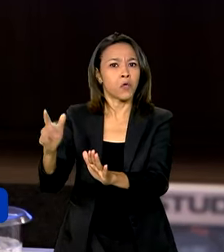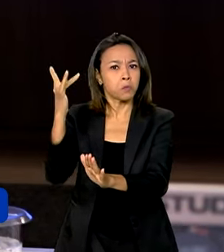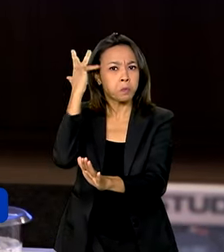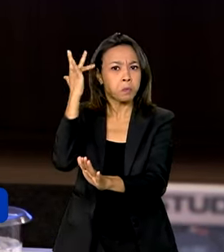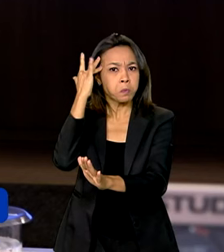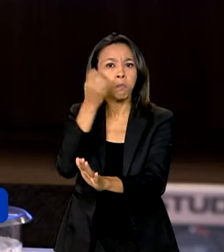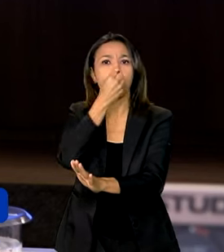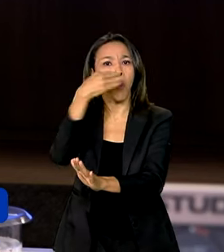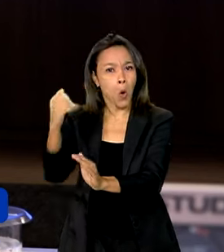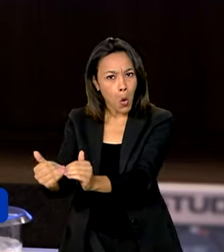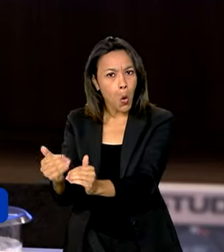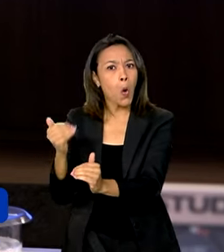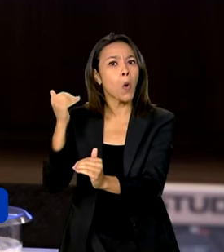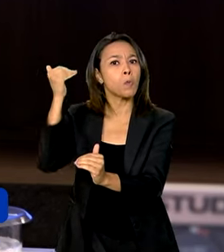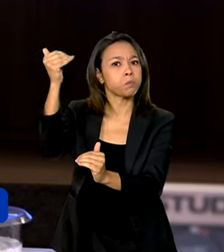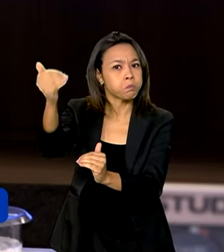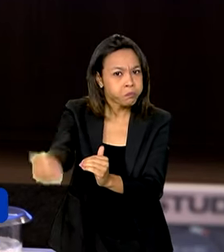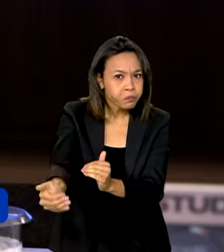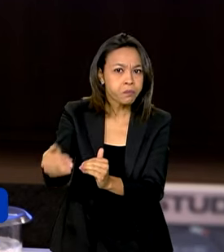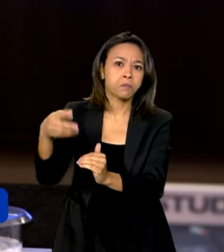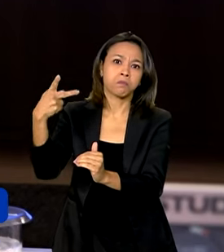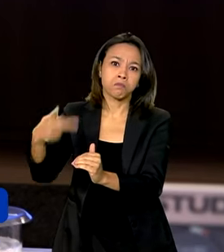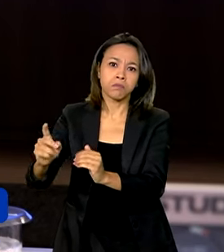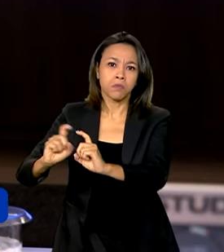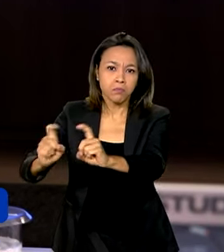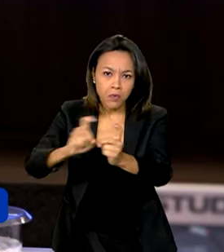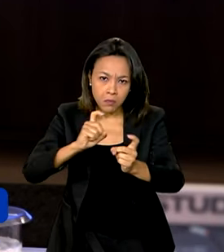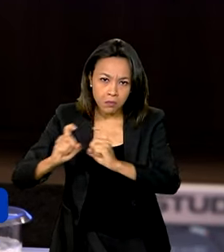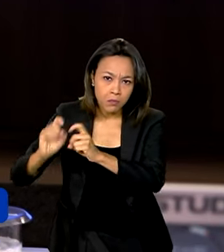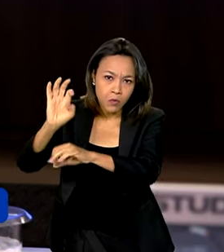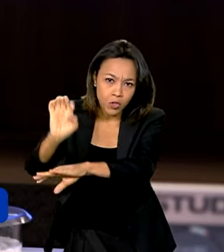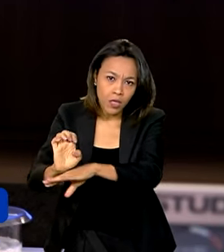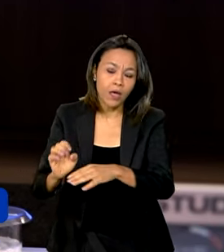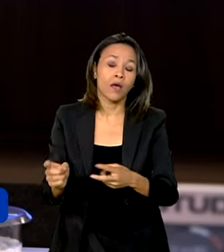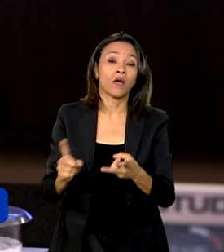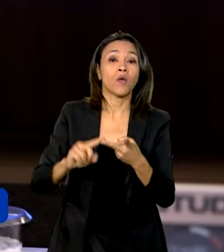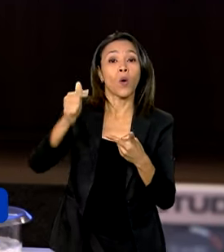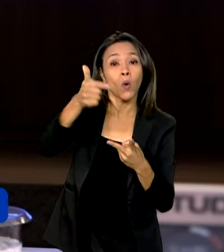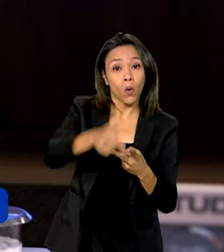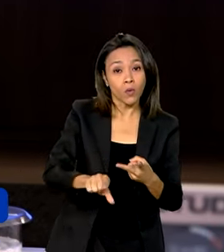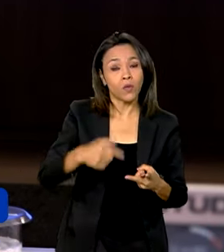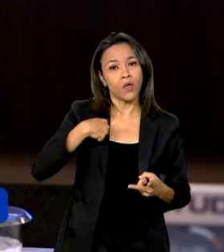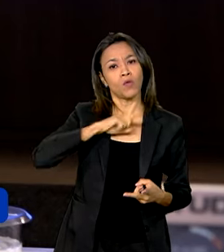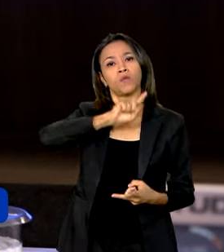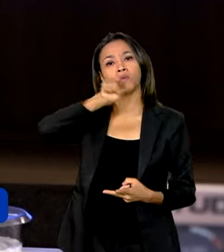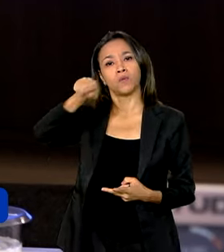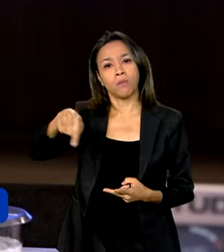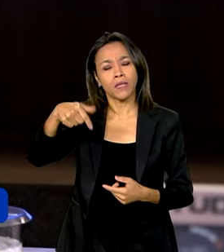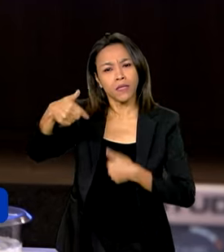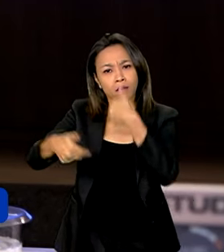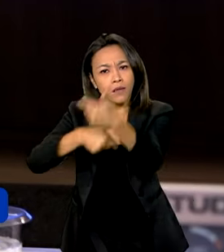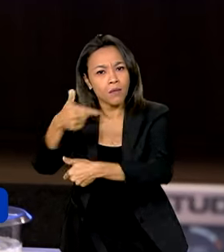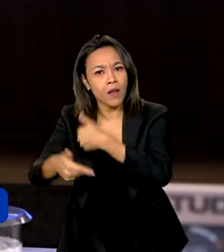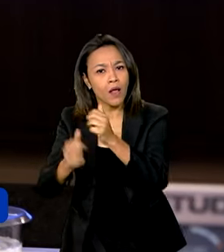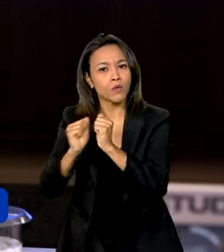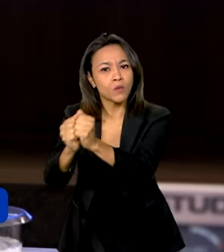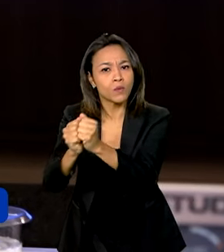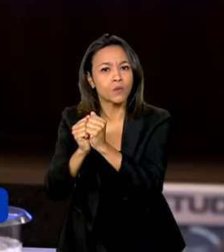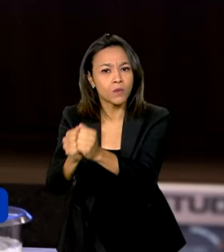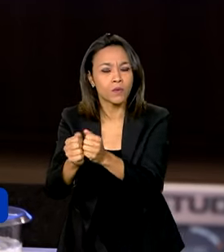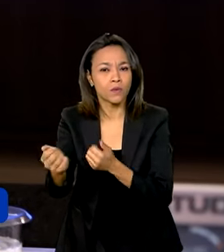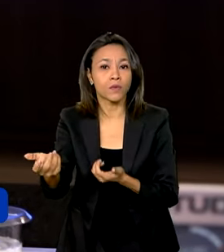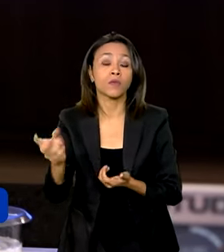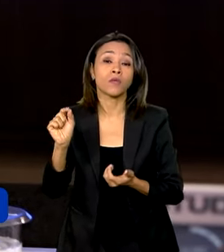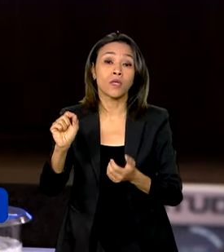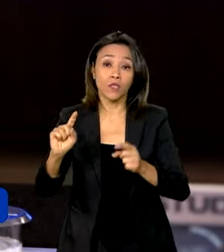eh Estadual eh também eh para acompanhar e trabalhamos juntos o plano